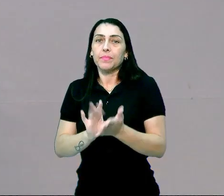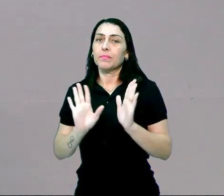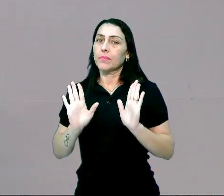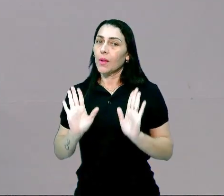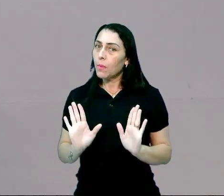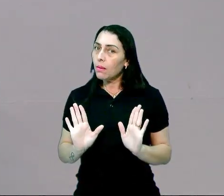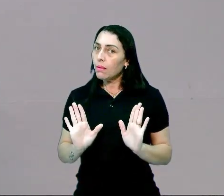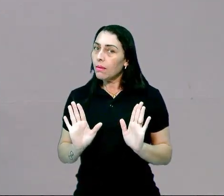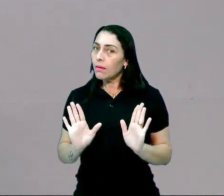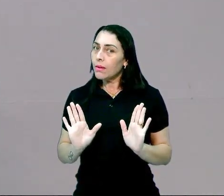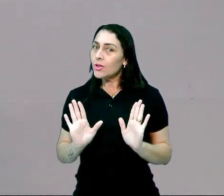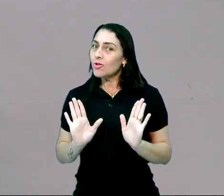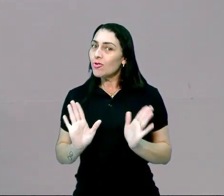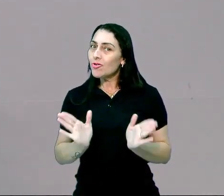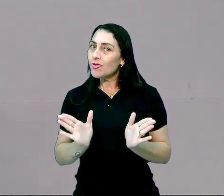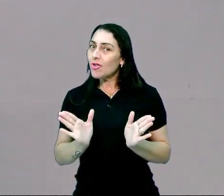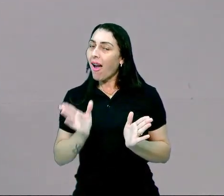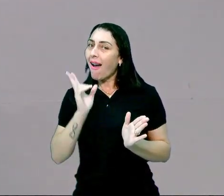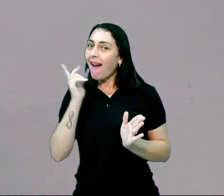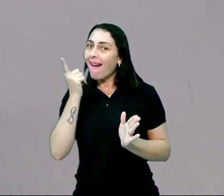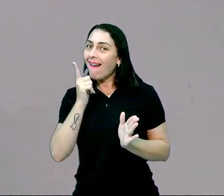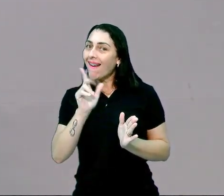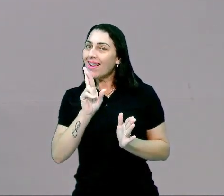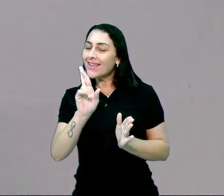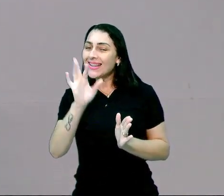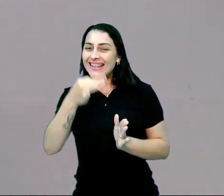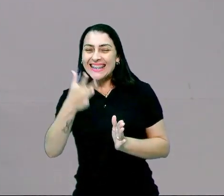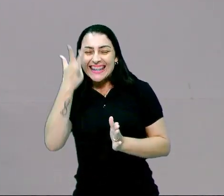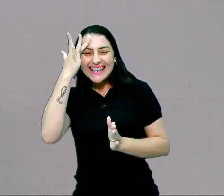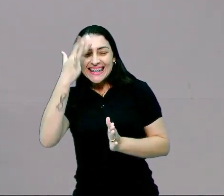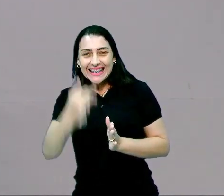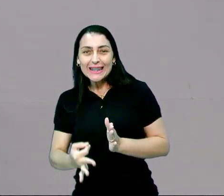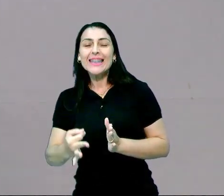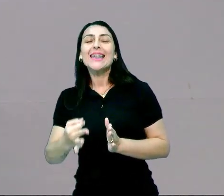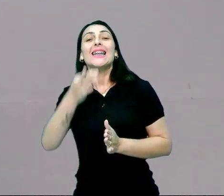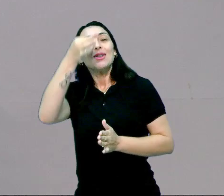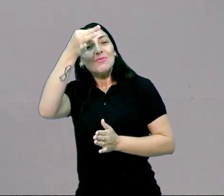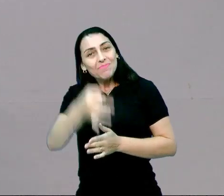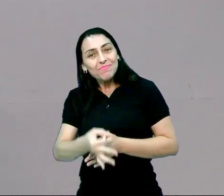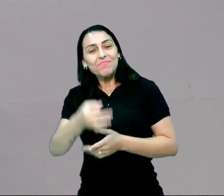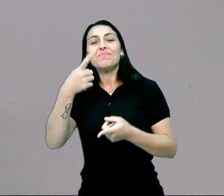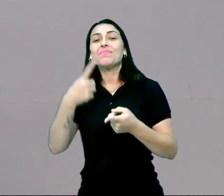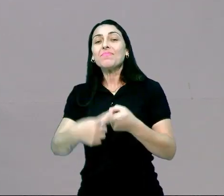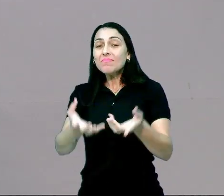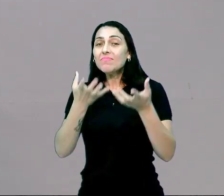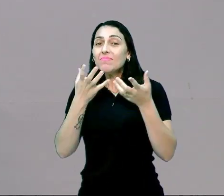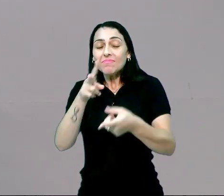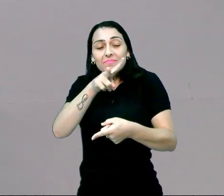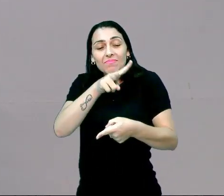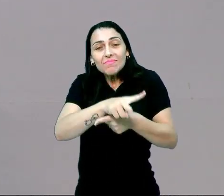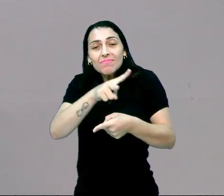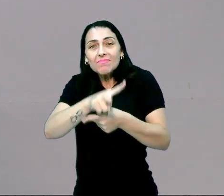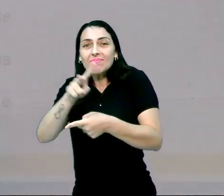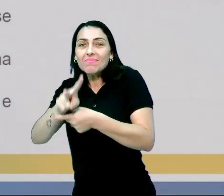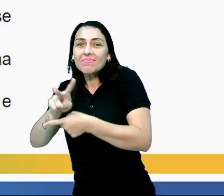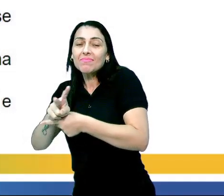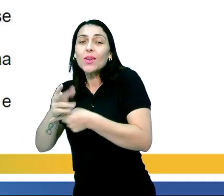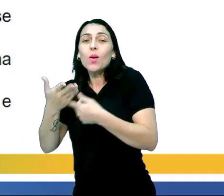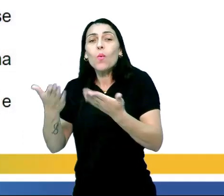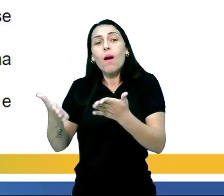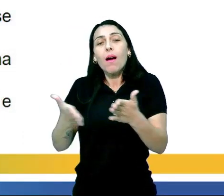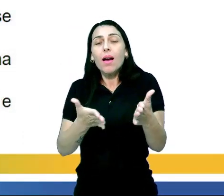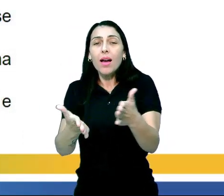originalidade. Opa, eu acho que eu já tenho um gabarito. Eu tenho quase certeza que eu já tenho um gabarito. Porque a gente quer preservar, qual é o